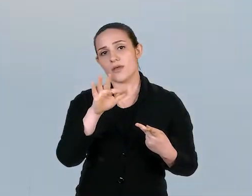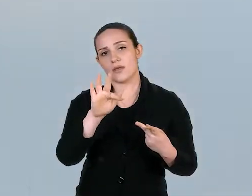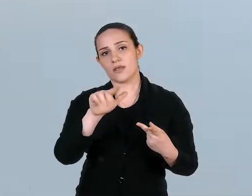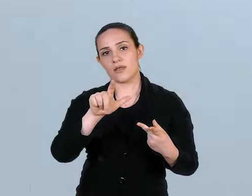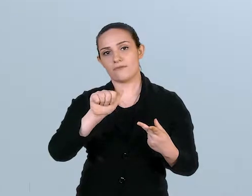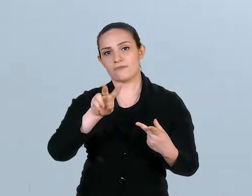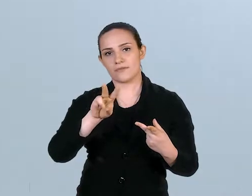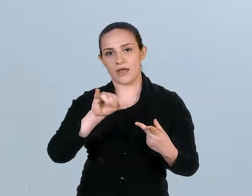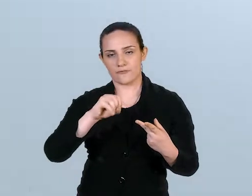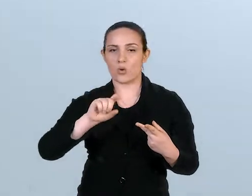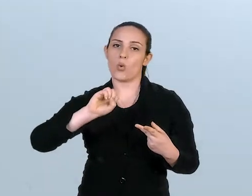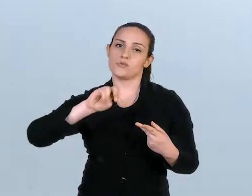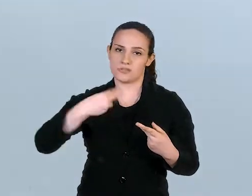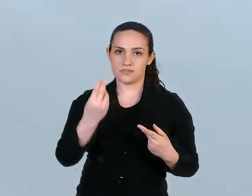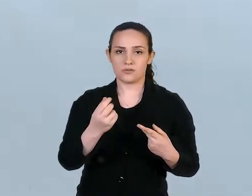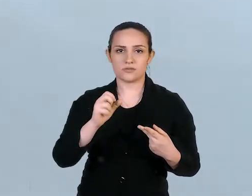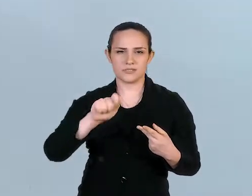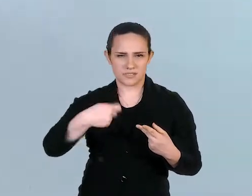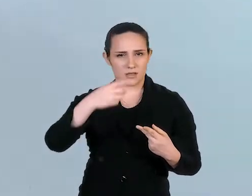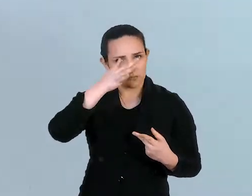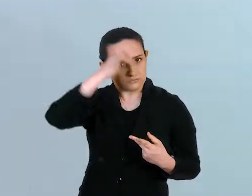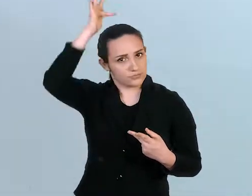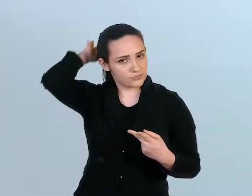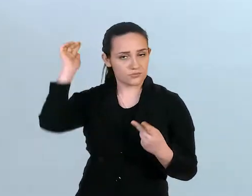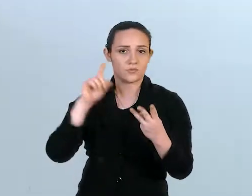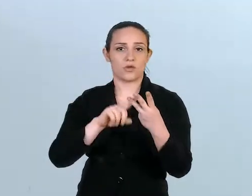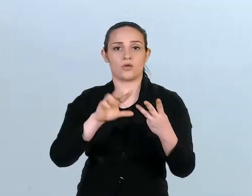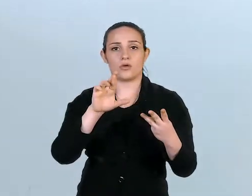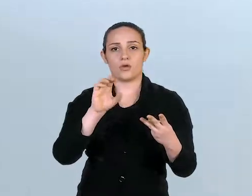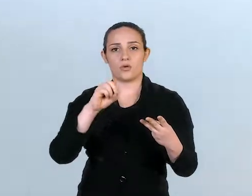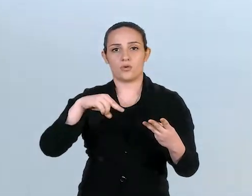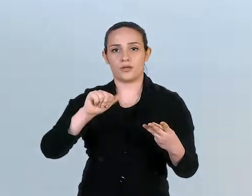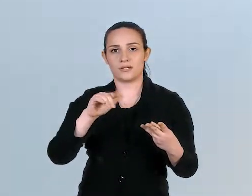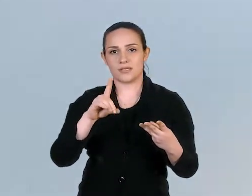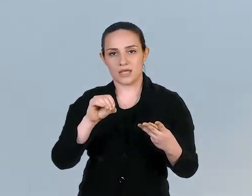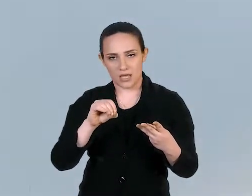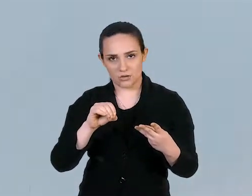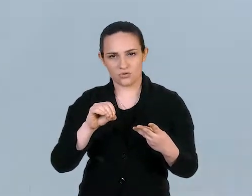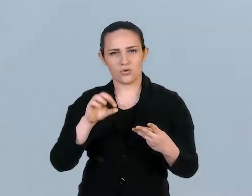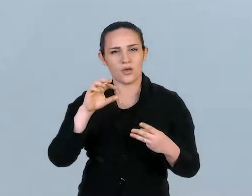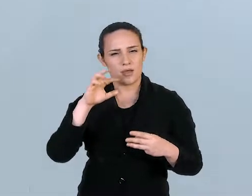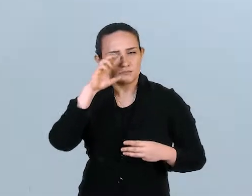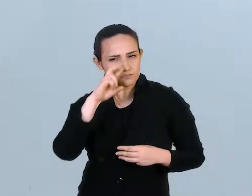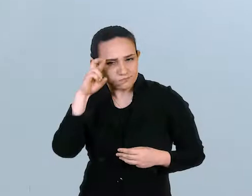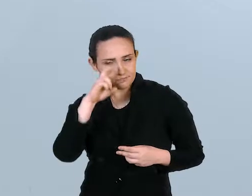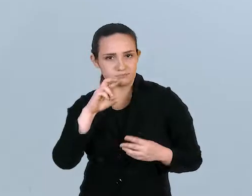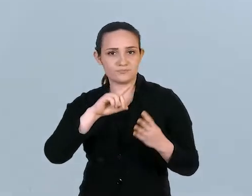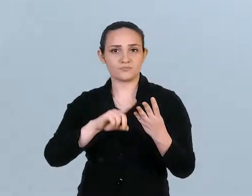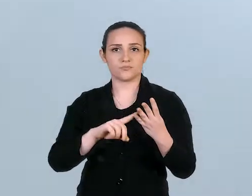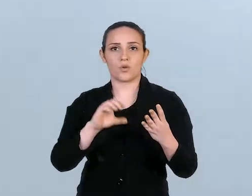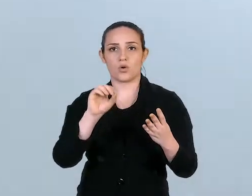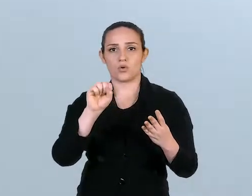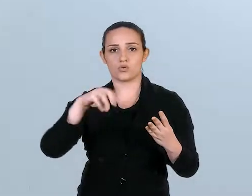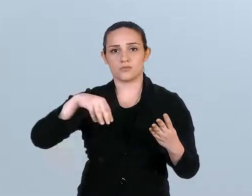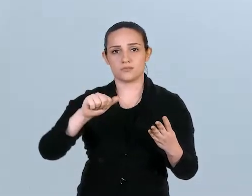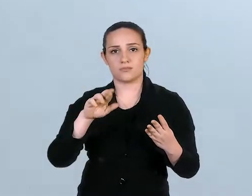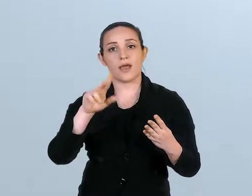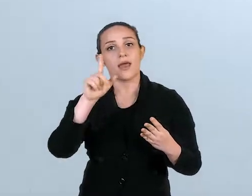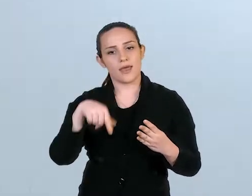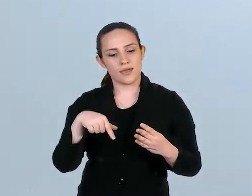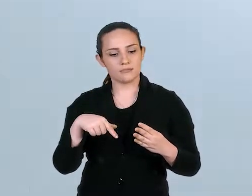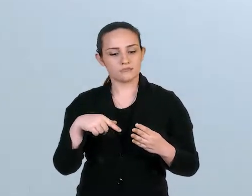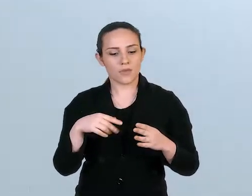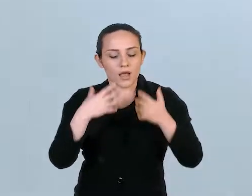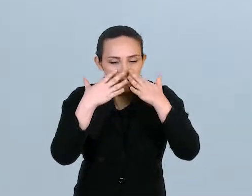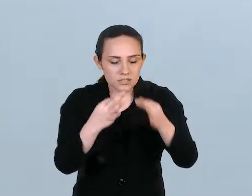Flávio Caiate, Ronaldo Chadid é o corregedor-geral, Osmar Domingues Jerônimo é responsável pela